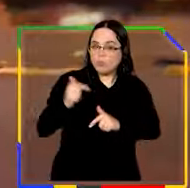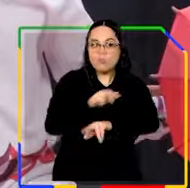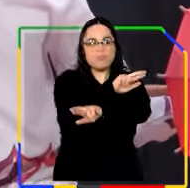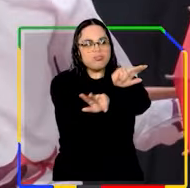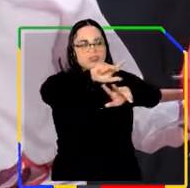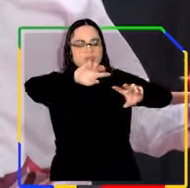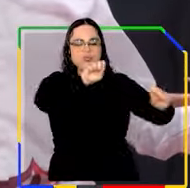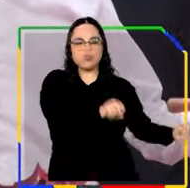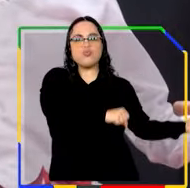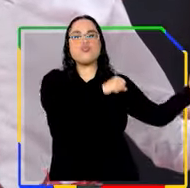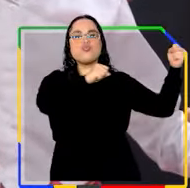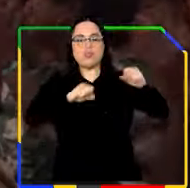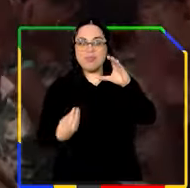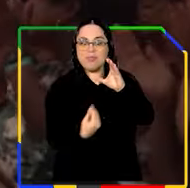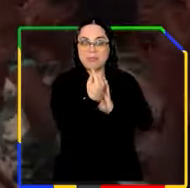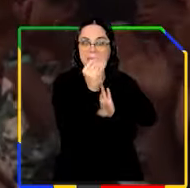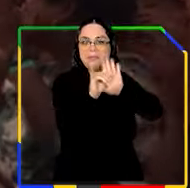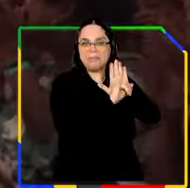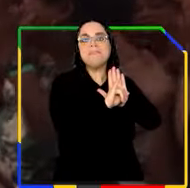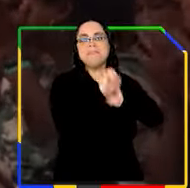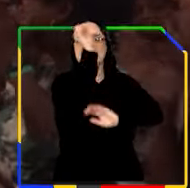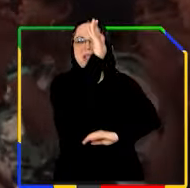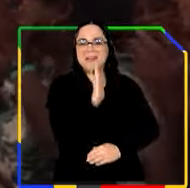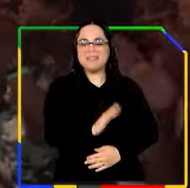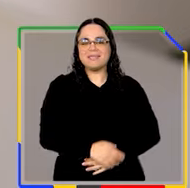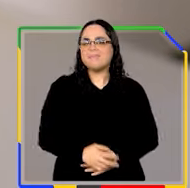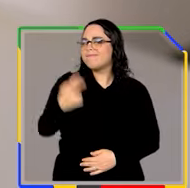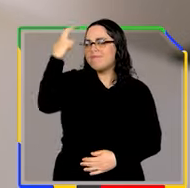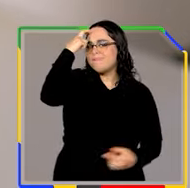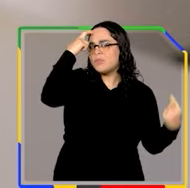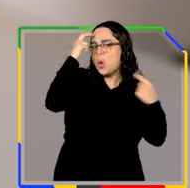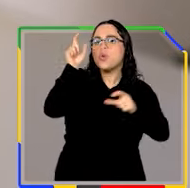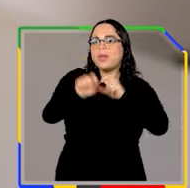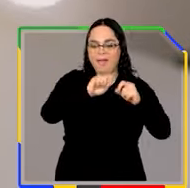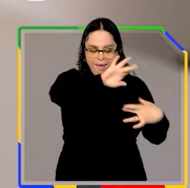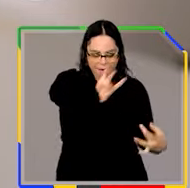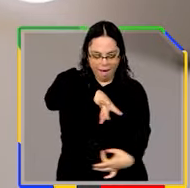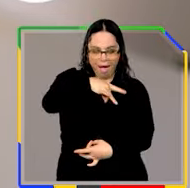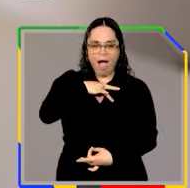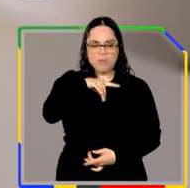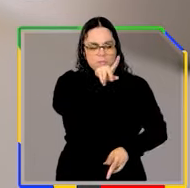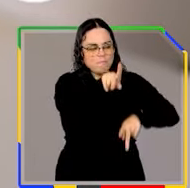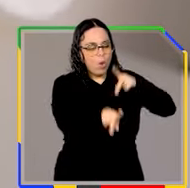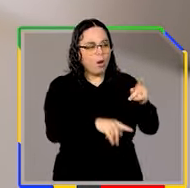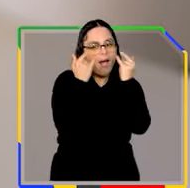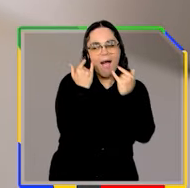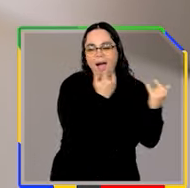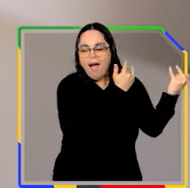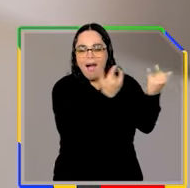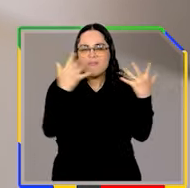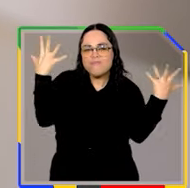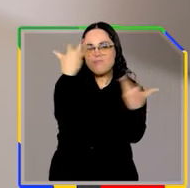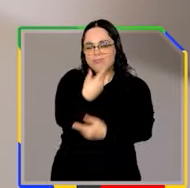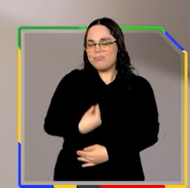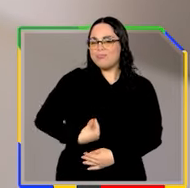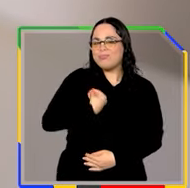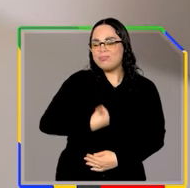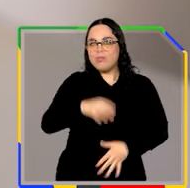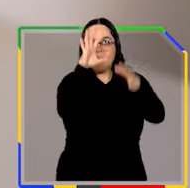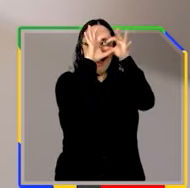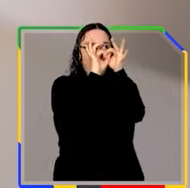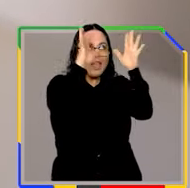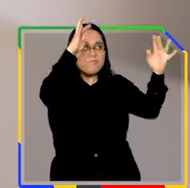que formam a nossa potente identidade nacional. É na cultura que mora a alma do povo, o encantamento da vida, a